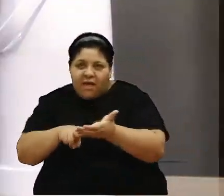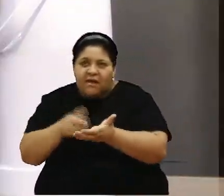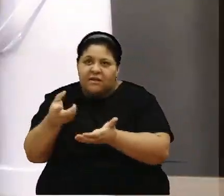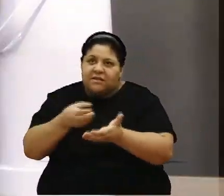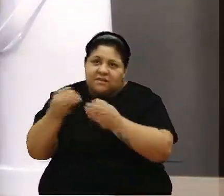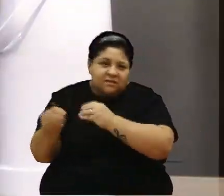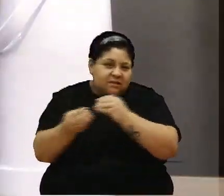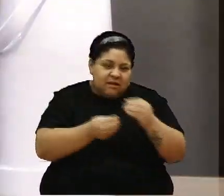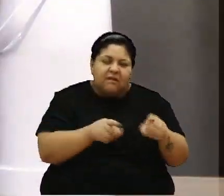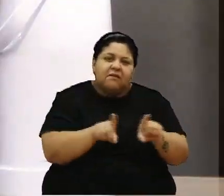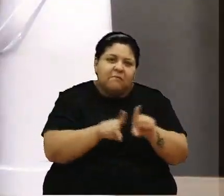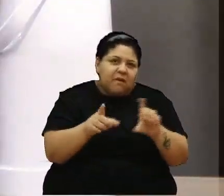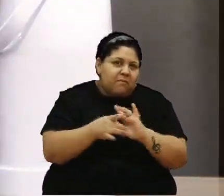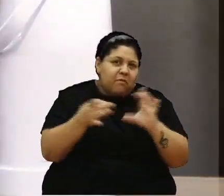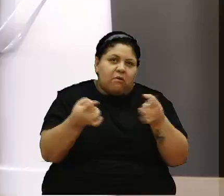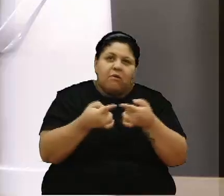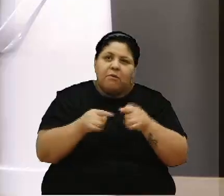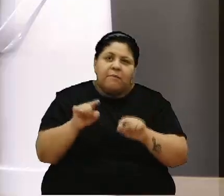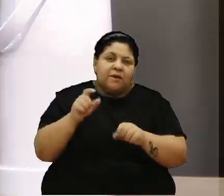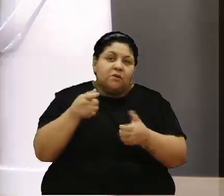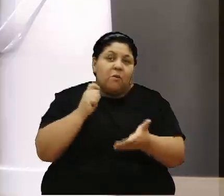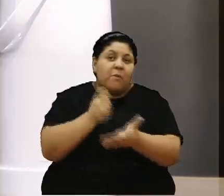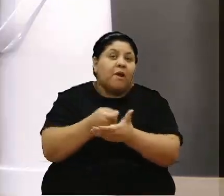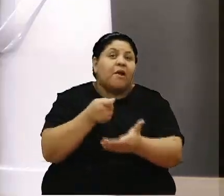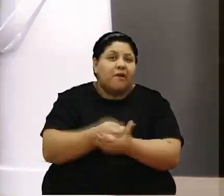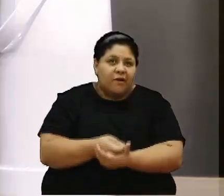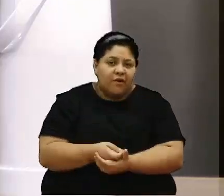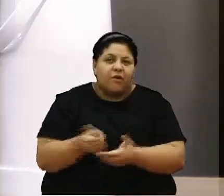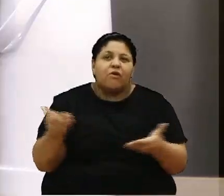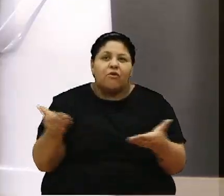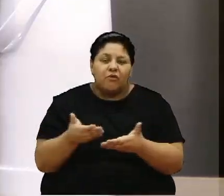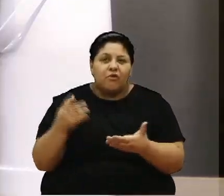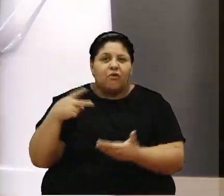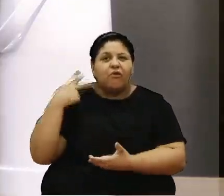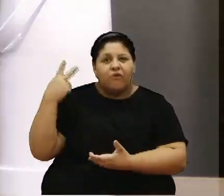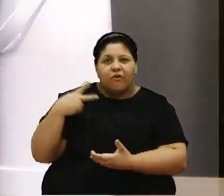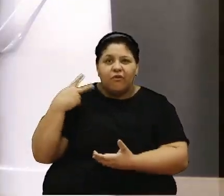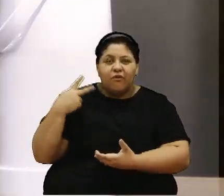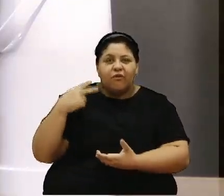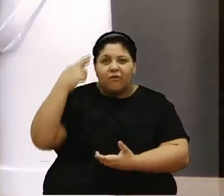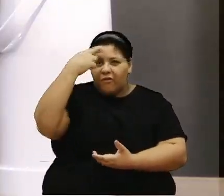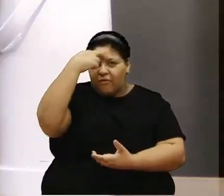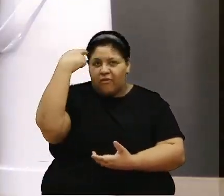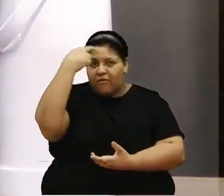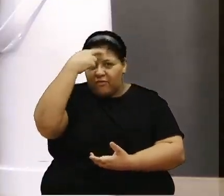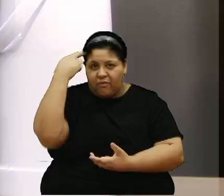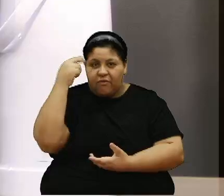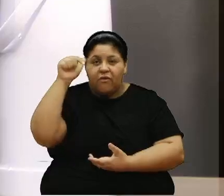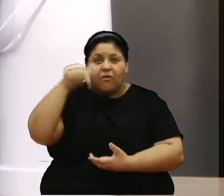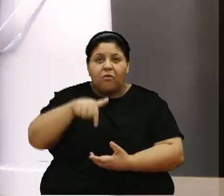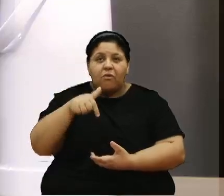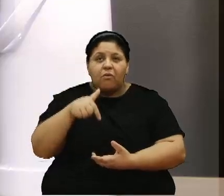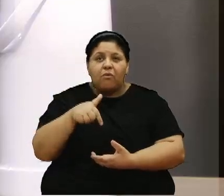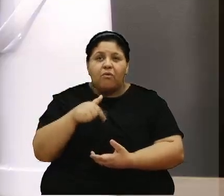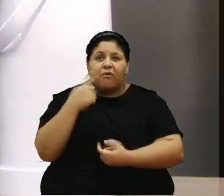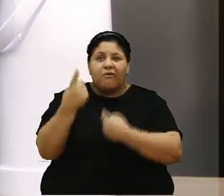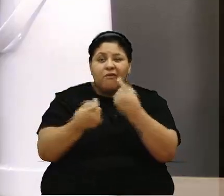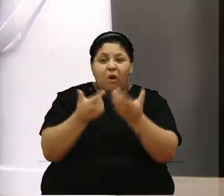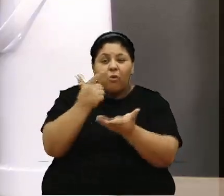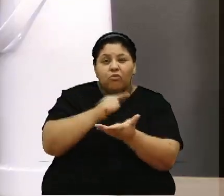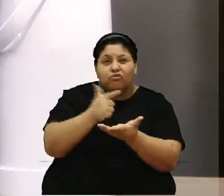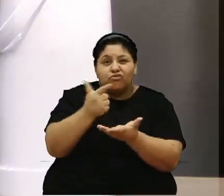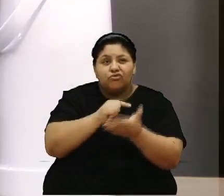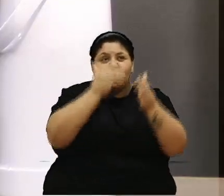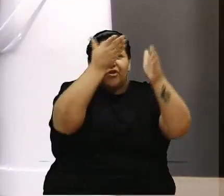trazer algum, fica à vontade, mas não é uma obrigatoriedade. E hoje, vereador Rafael, justamente deixei ali alguns livros